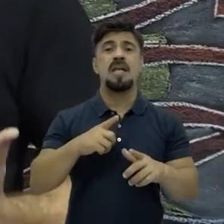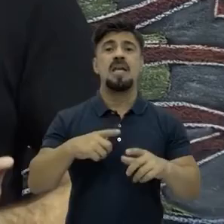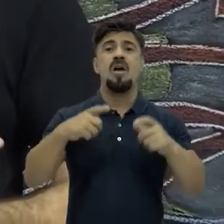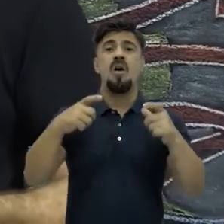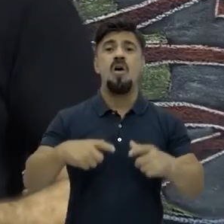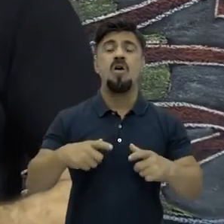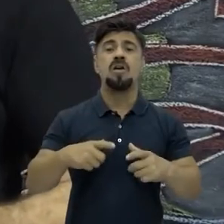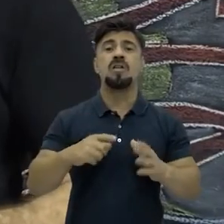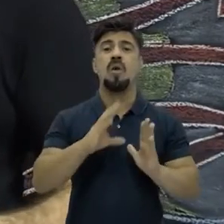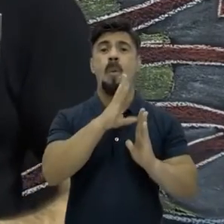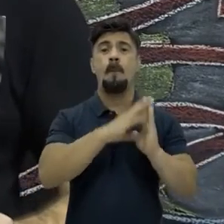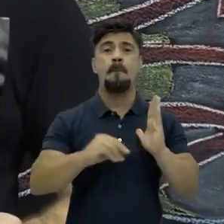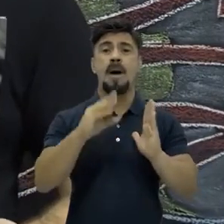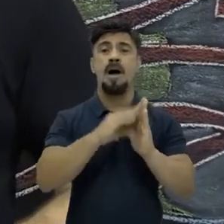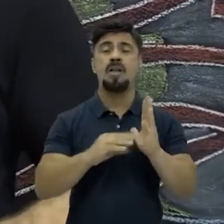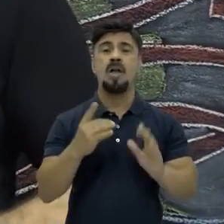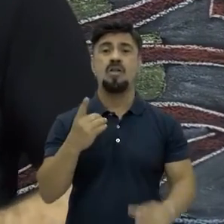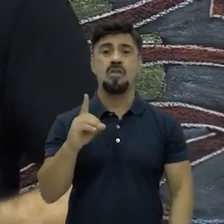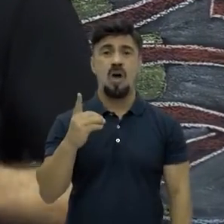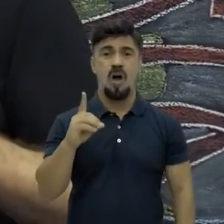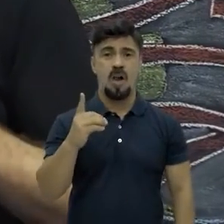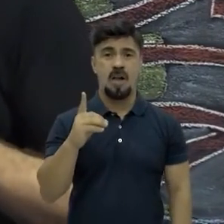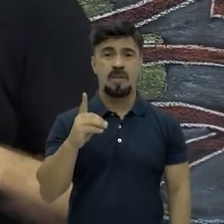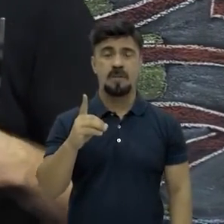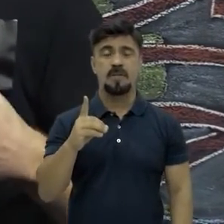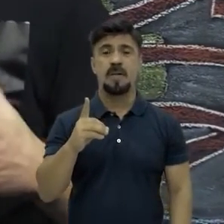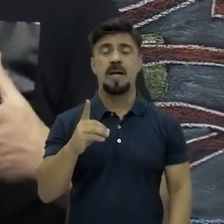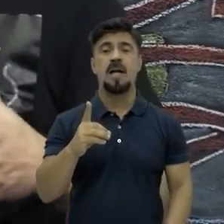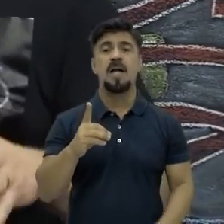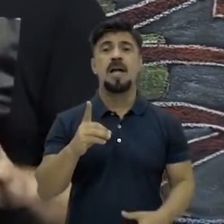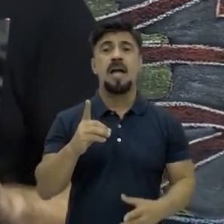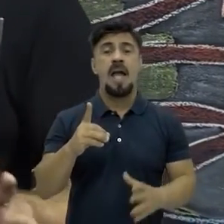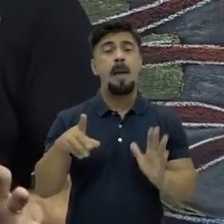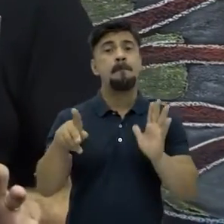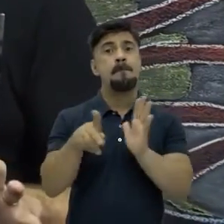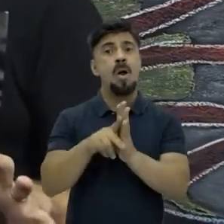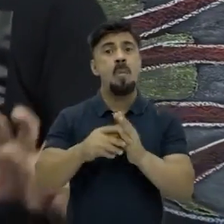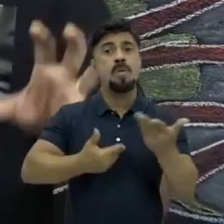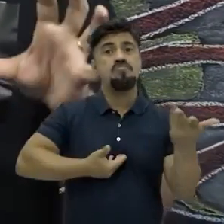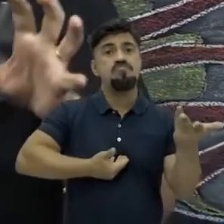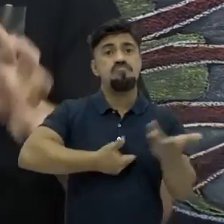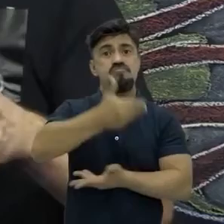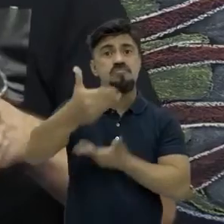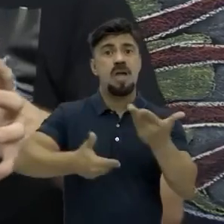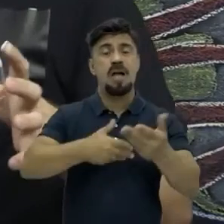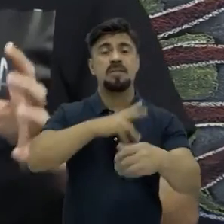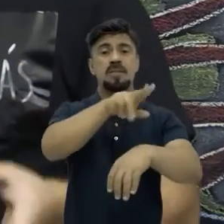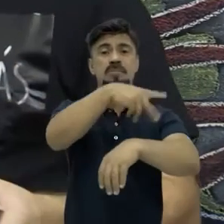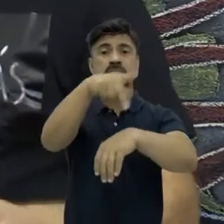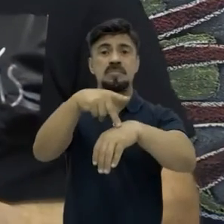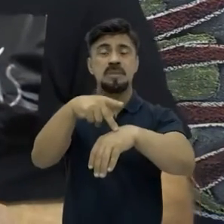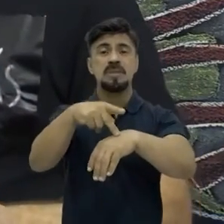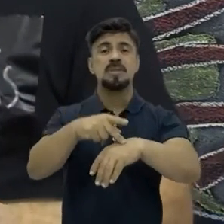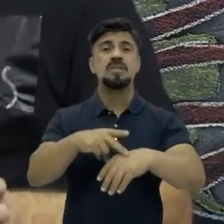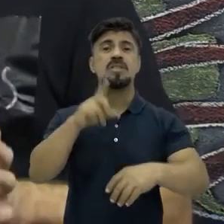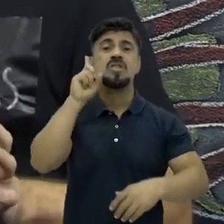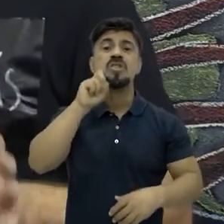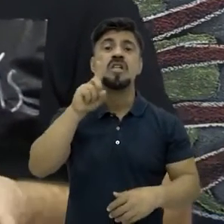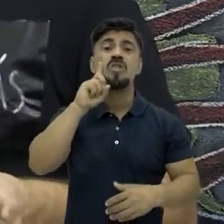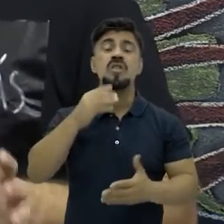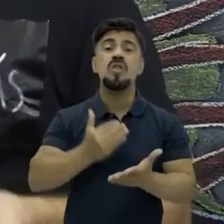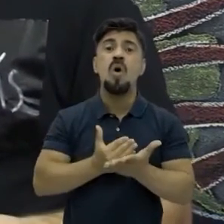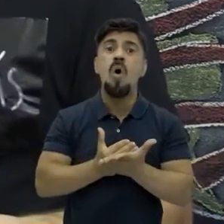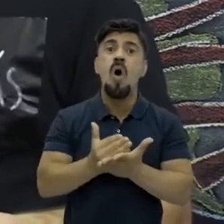o padrão dólar, o dinheiro estadunidense, passa a ser a moeda de troca internacional. Trocando em miúdos, os Estados Unidos passa a ser